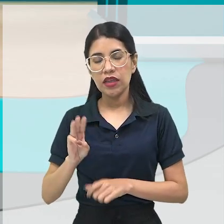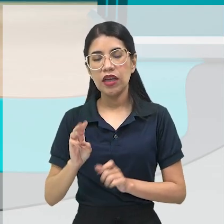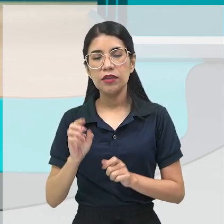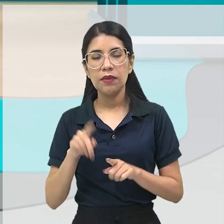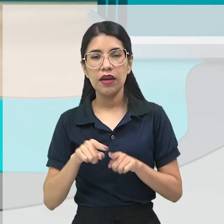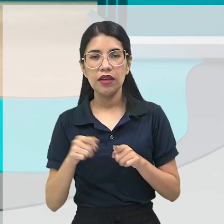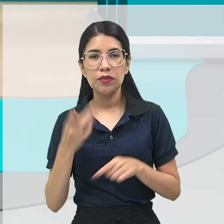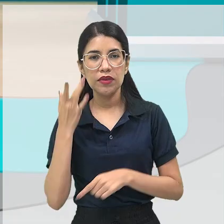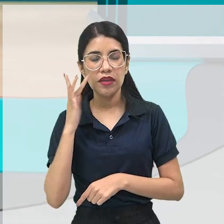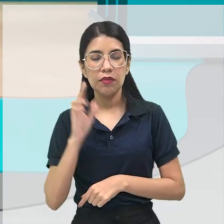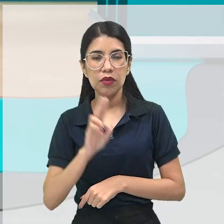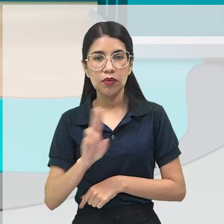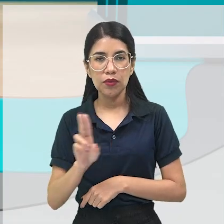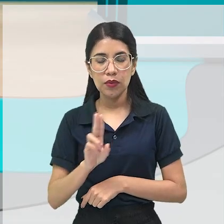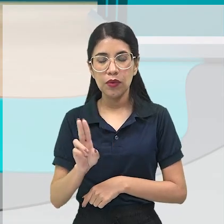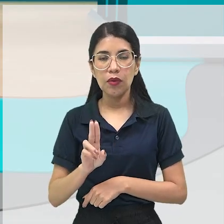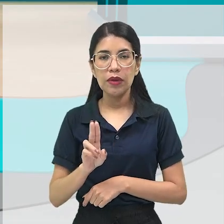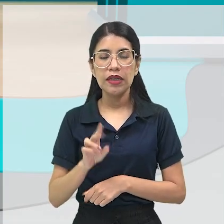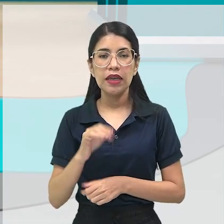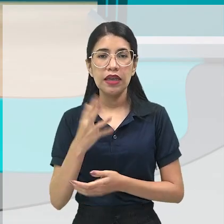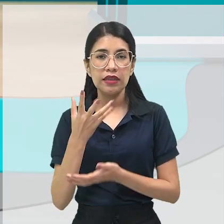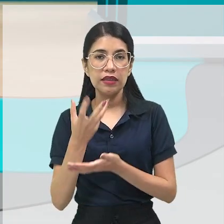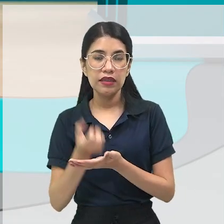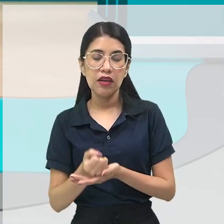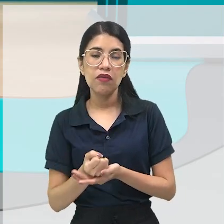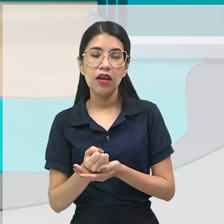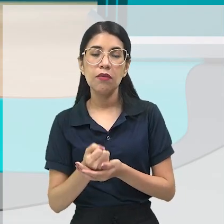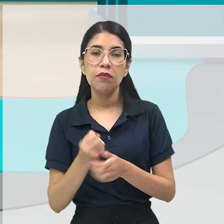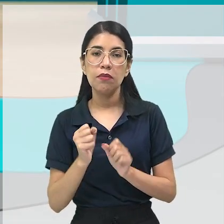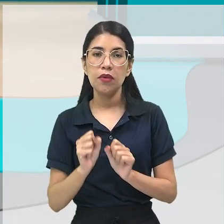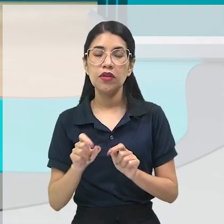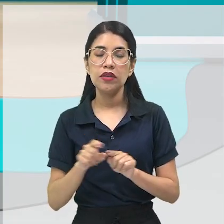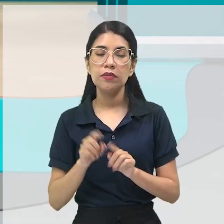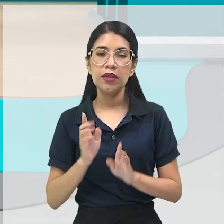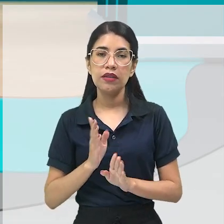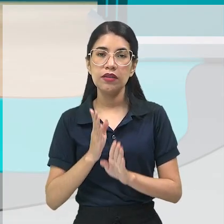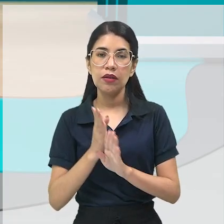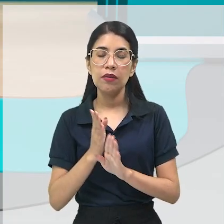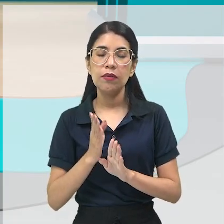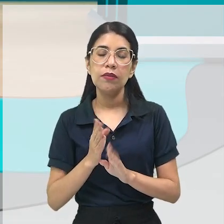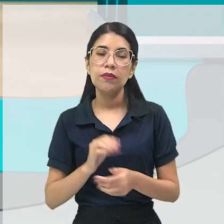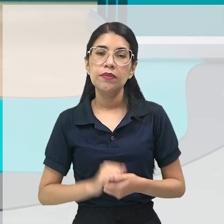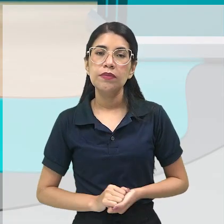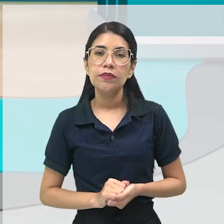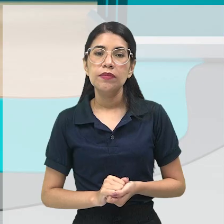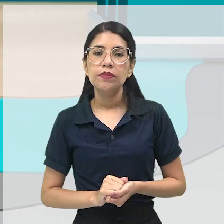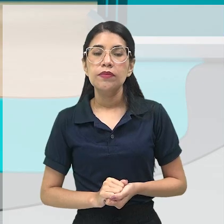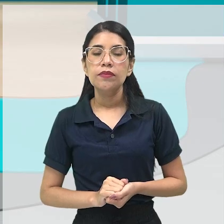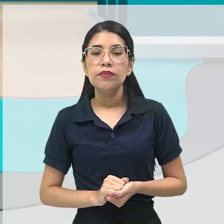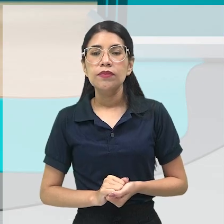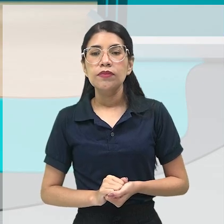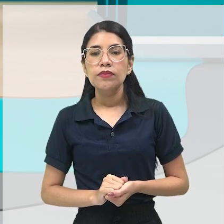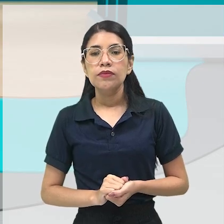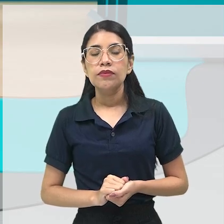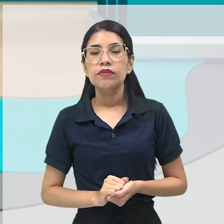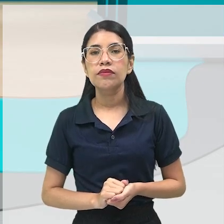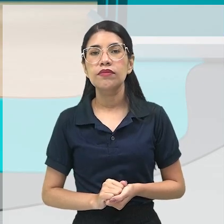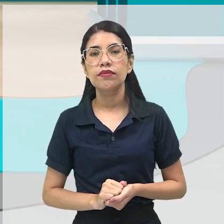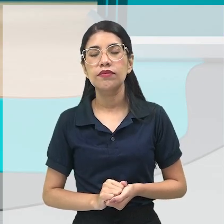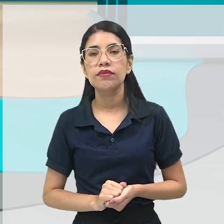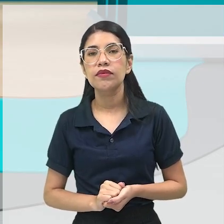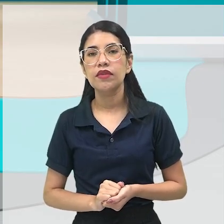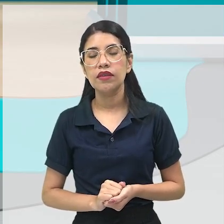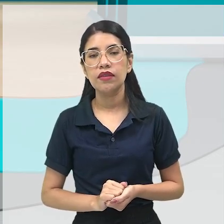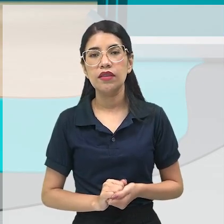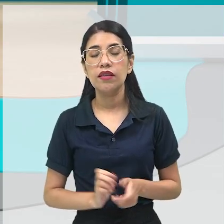você gostou e você quer salvar lá na sua playlist, ele te ajuda a descobrir aí qual é. Então, a gente vai perceber que